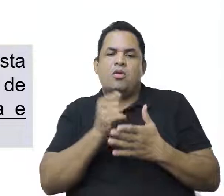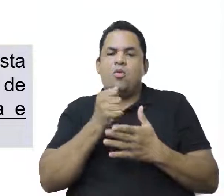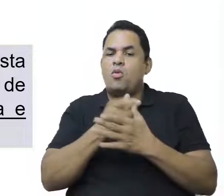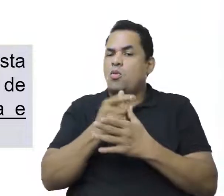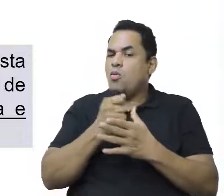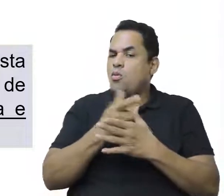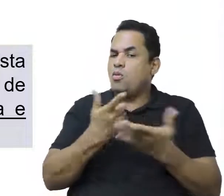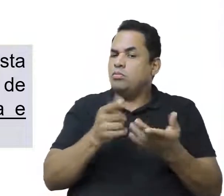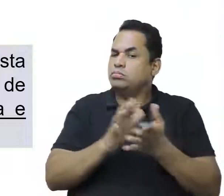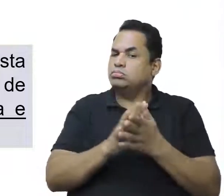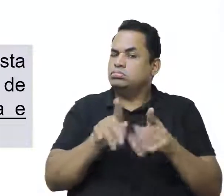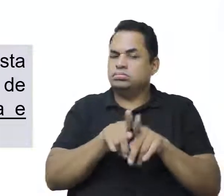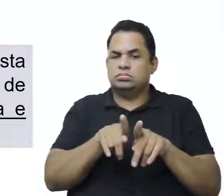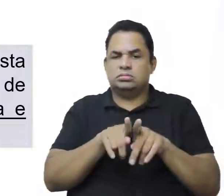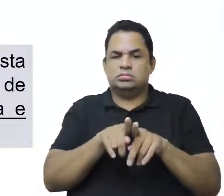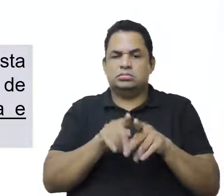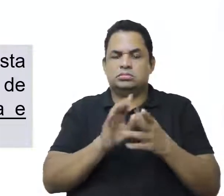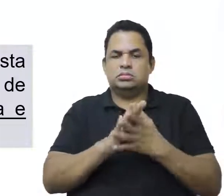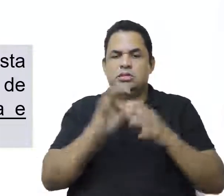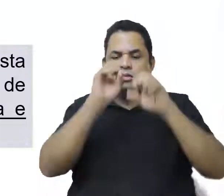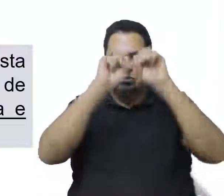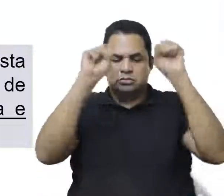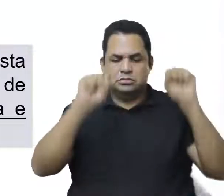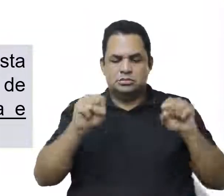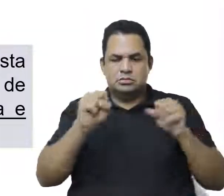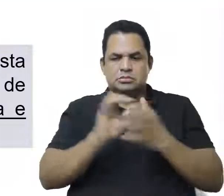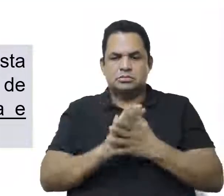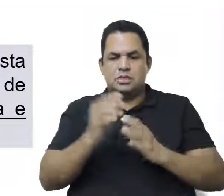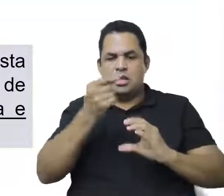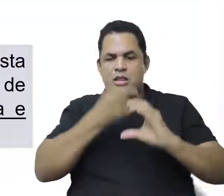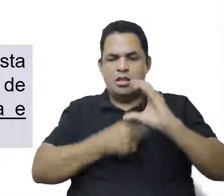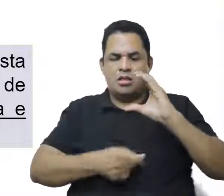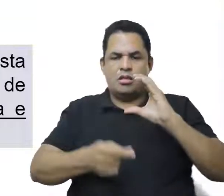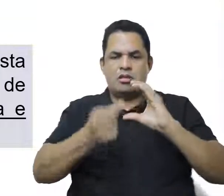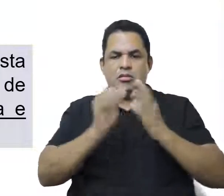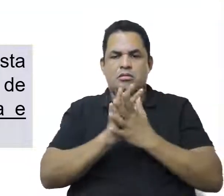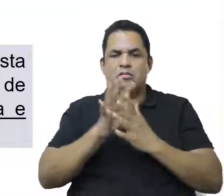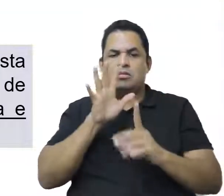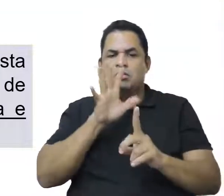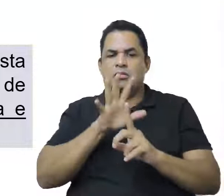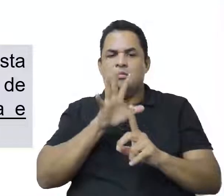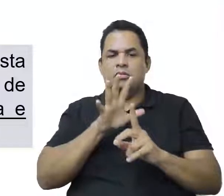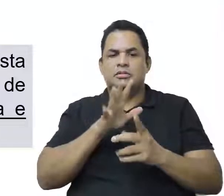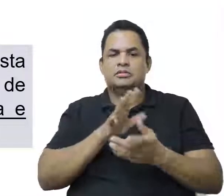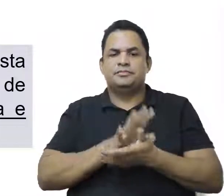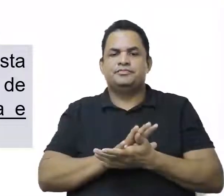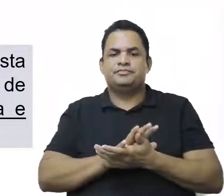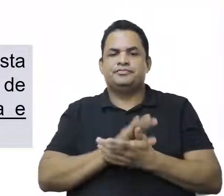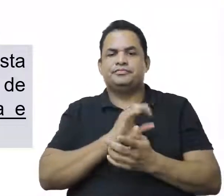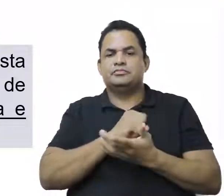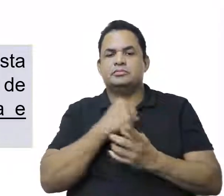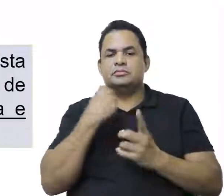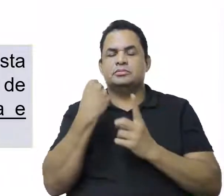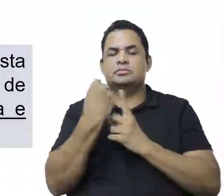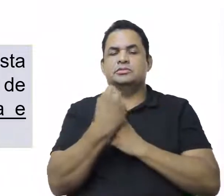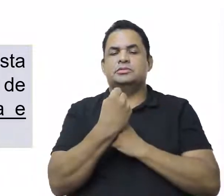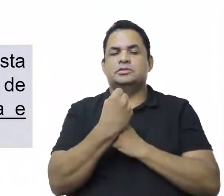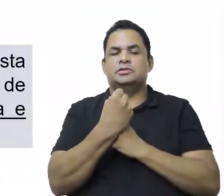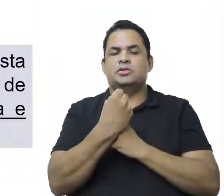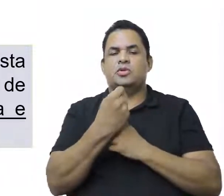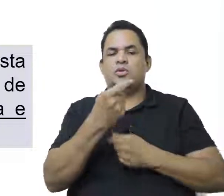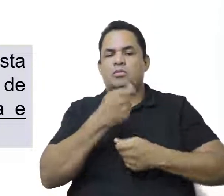capitalista, que é a globalização, ele atinge na forma econômica,